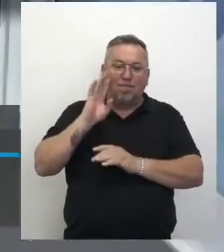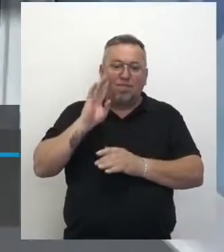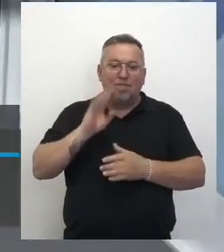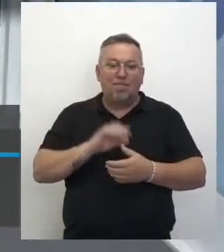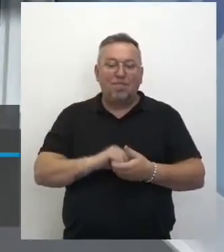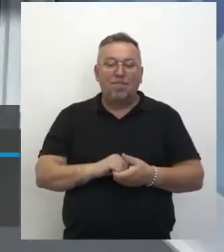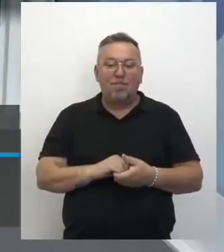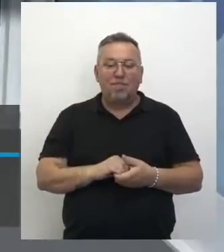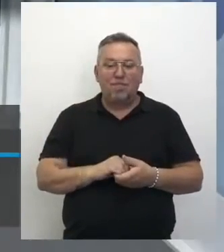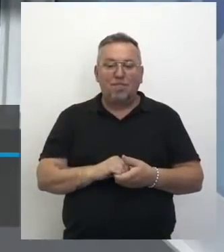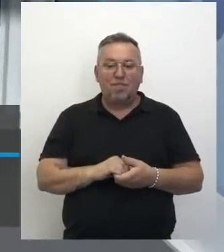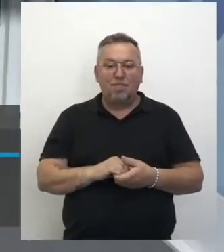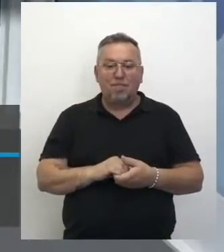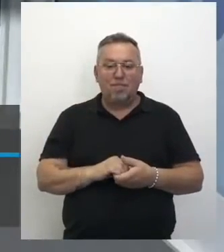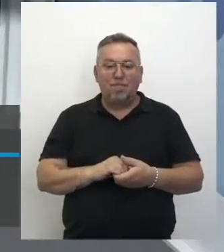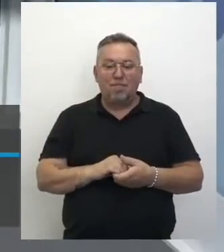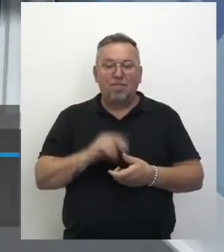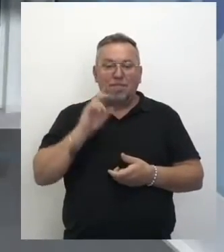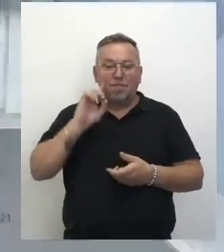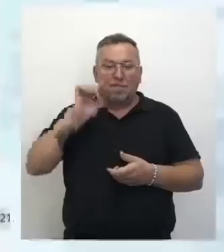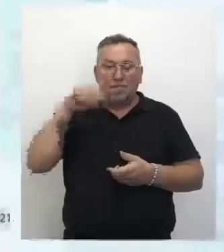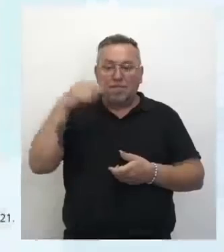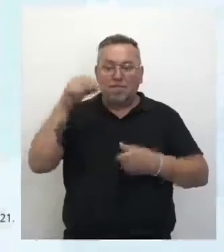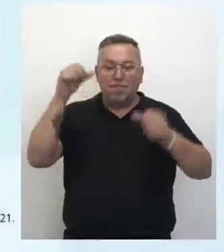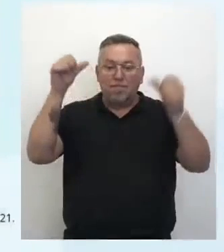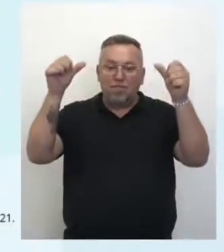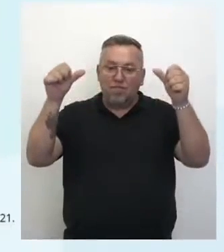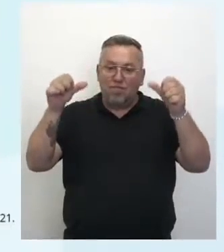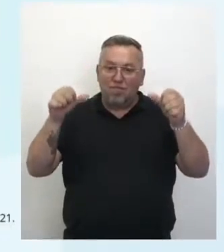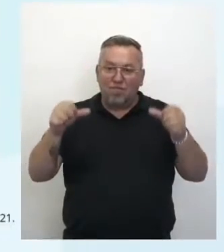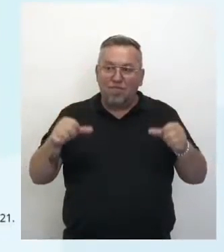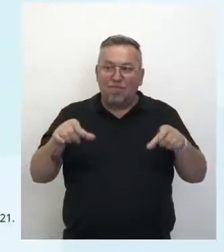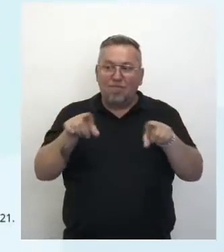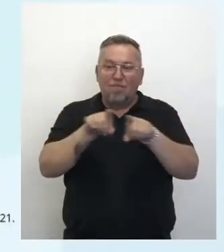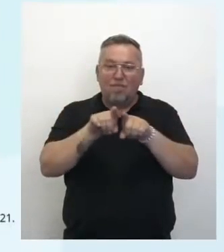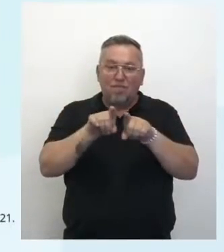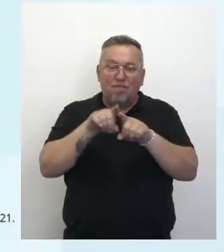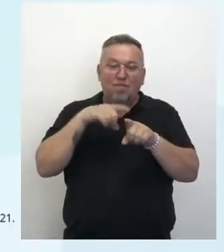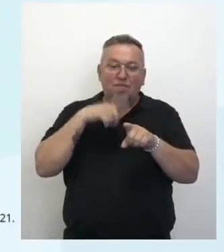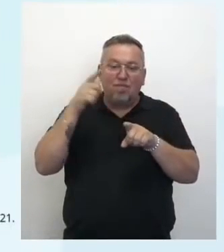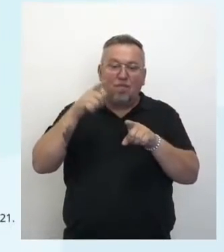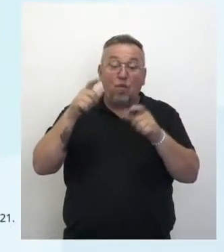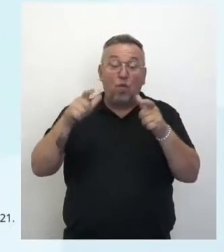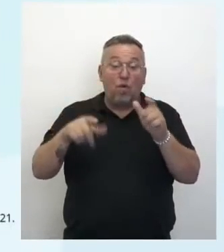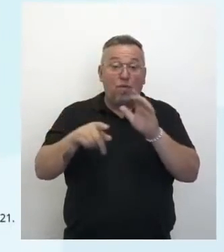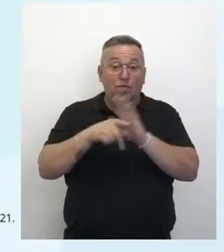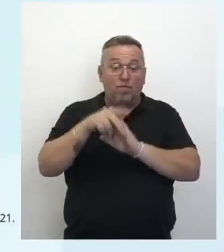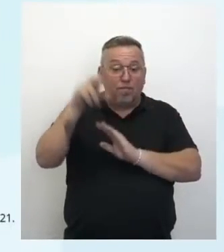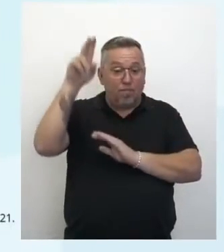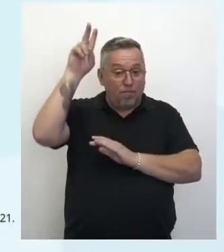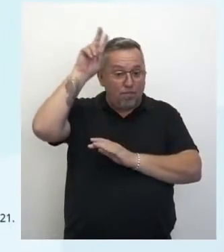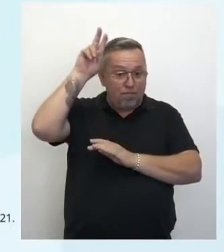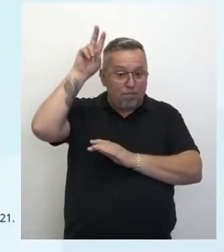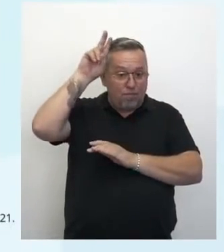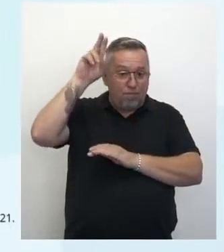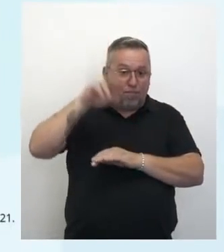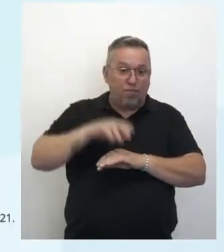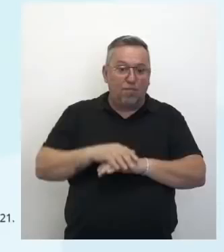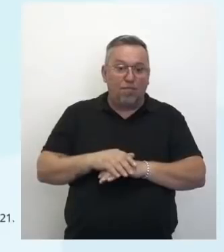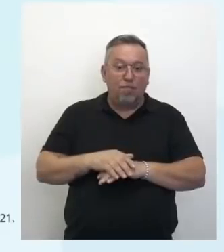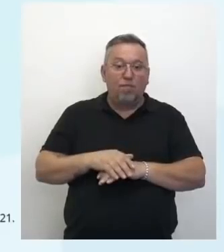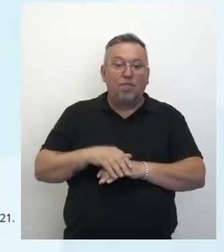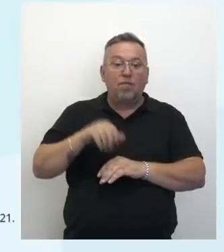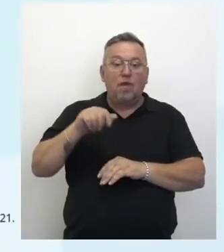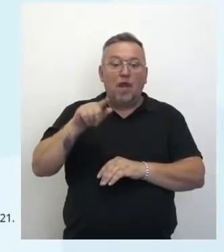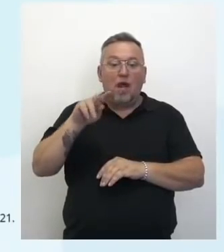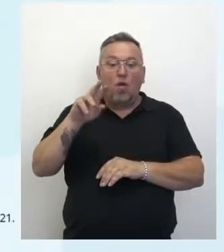aí. Bom, vamos lá para a próxima imagem, que também é outra terra indígena, né? Aí, Guarani do Aguapeu,